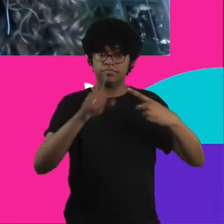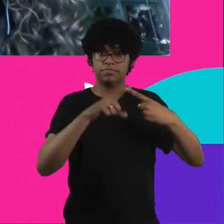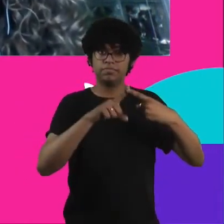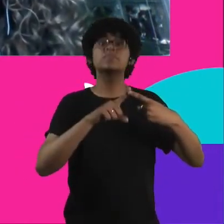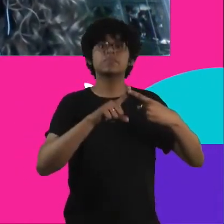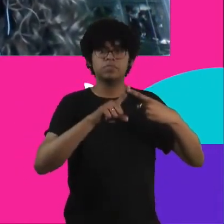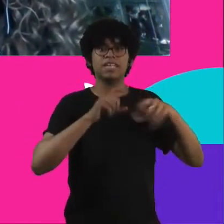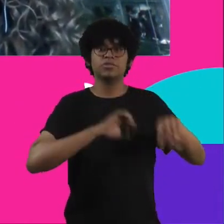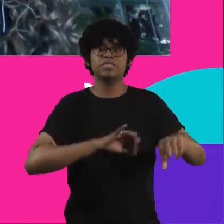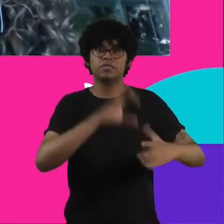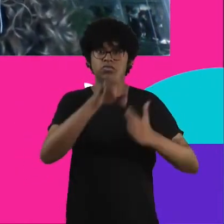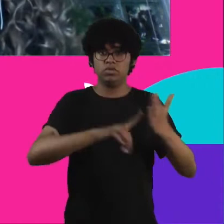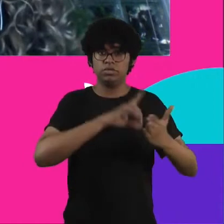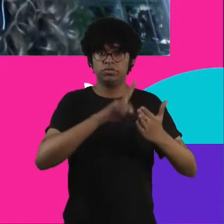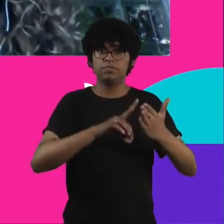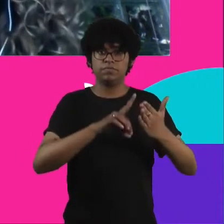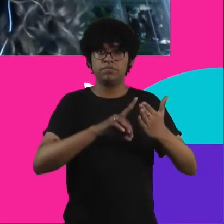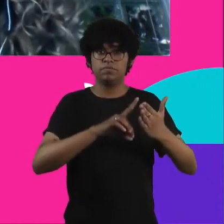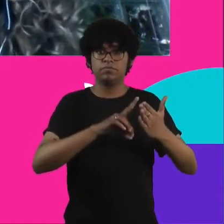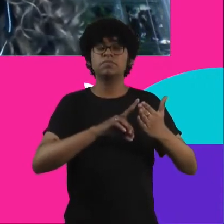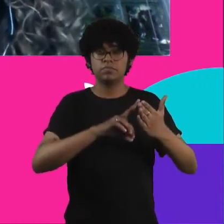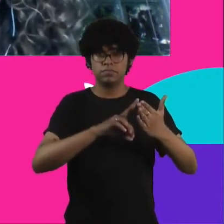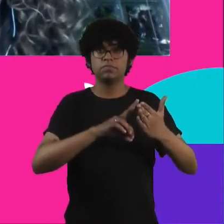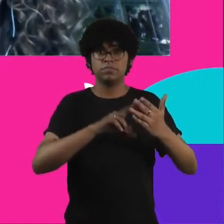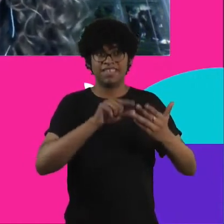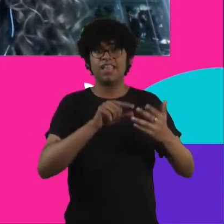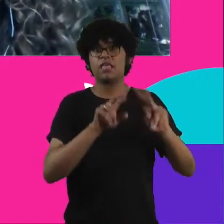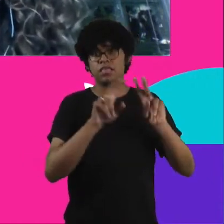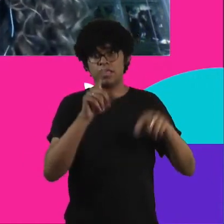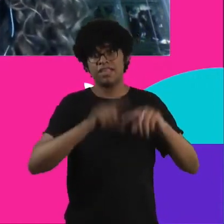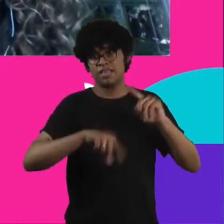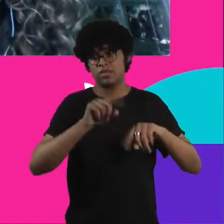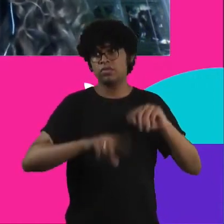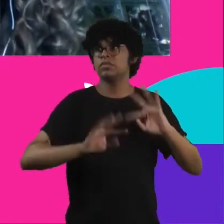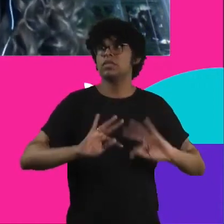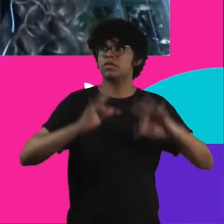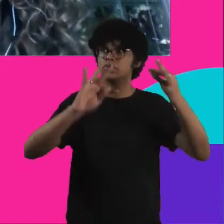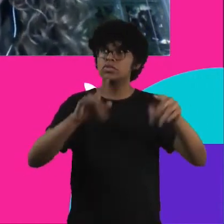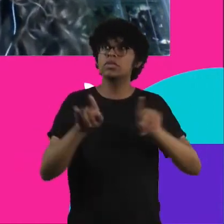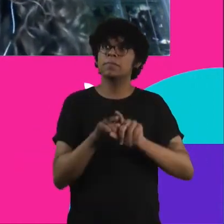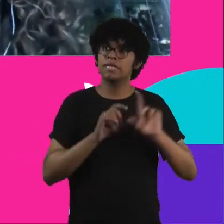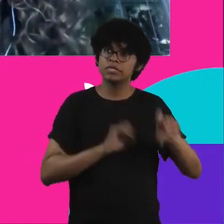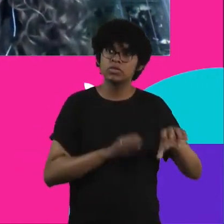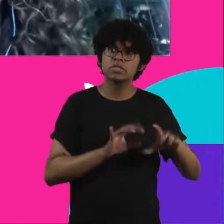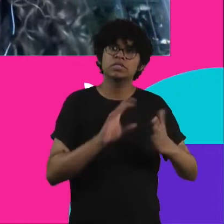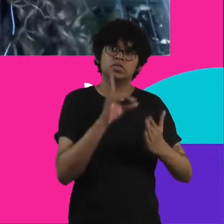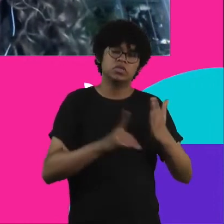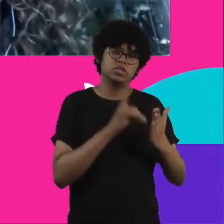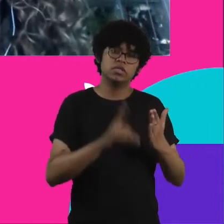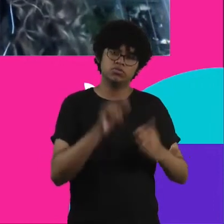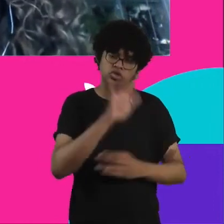pilar é educação digital, tá? E aí a gente está falando de recursos às tecnologias, estamos falando de uma educação digital de uma forma